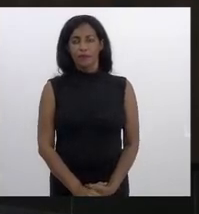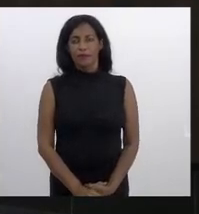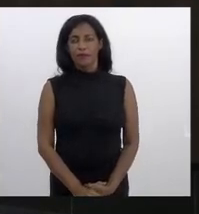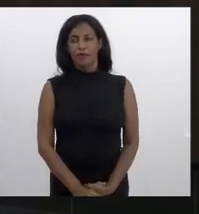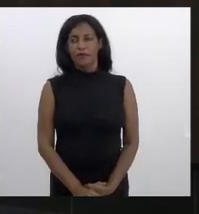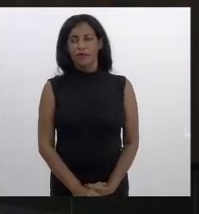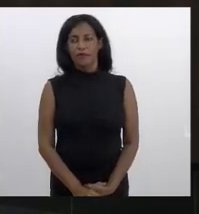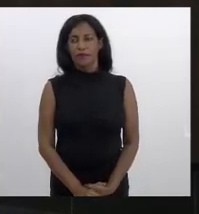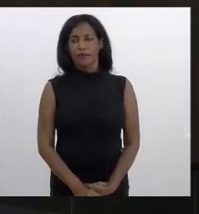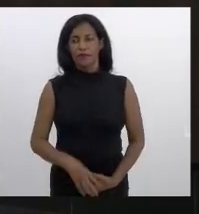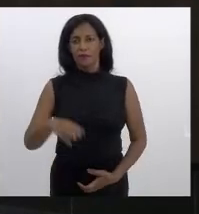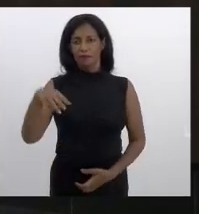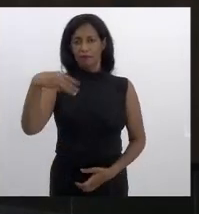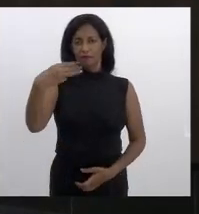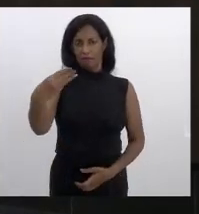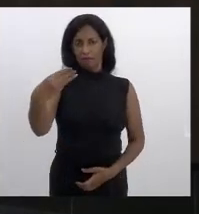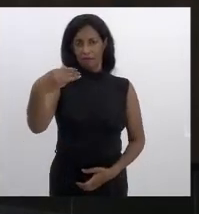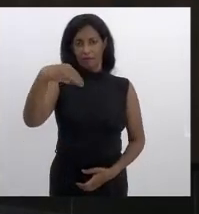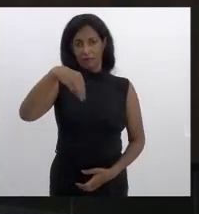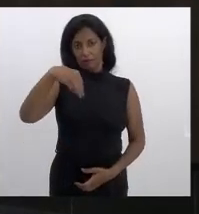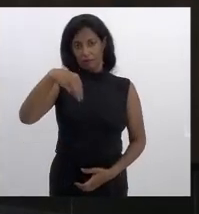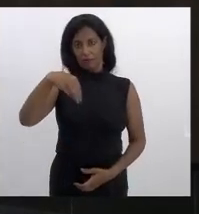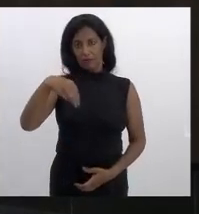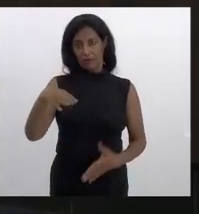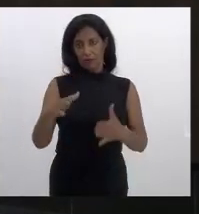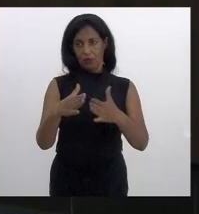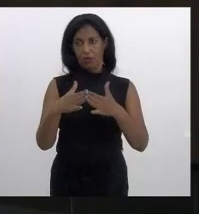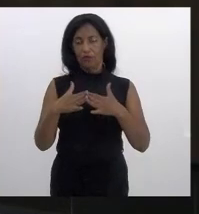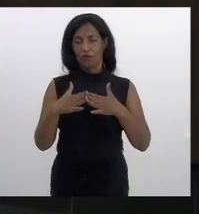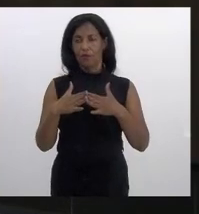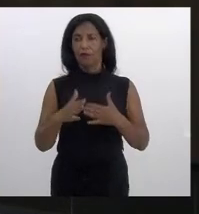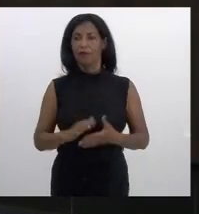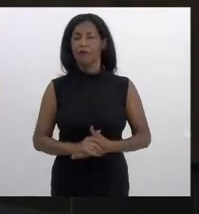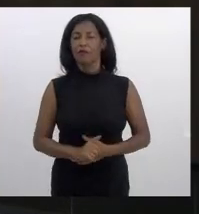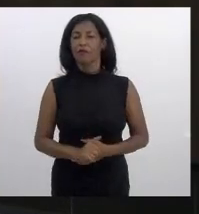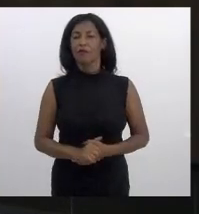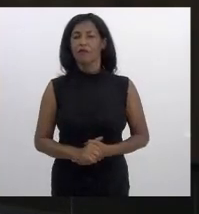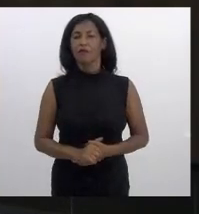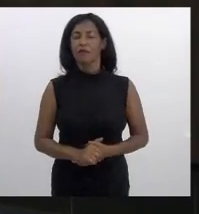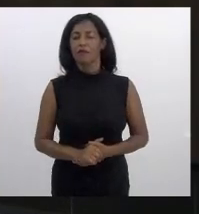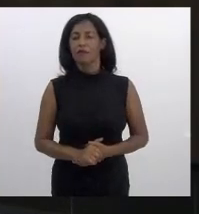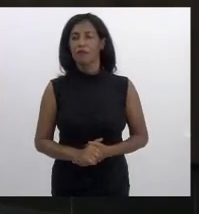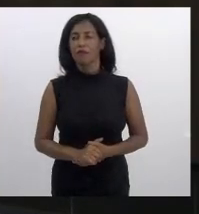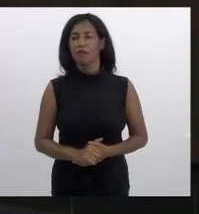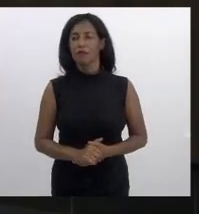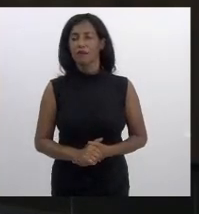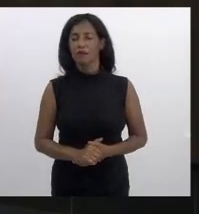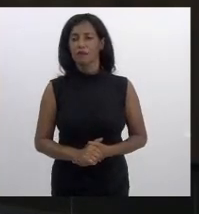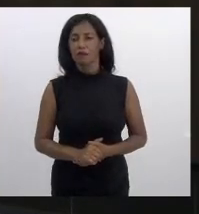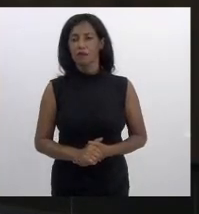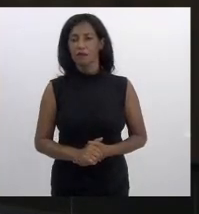é só tem três minutos Sargento por favor E aí